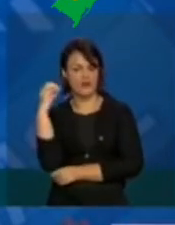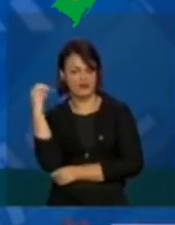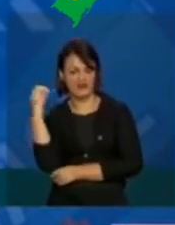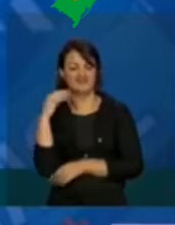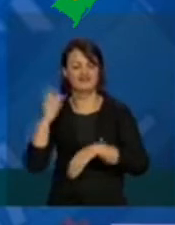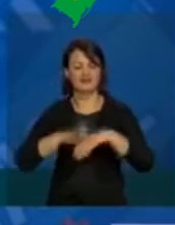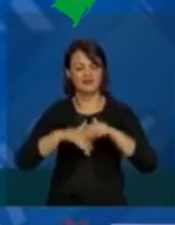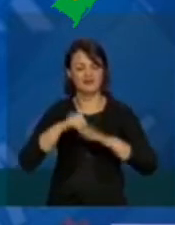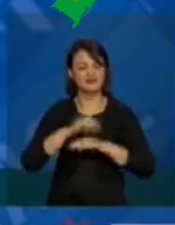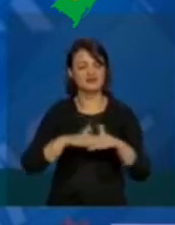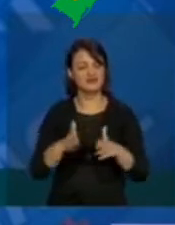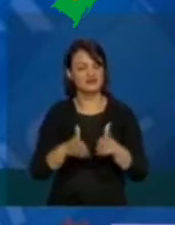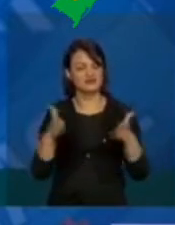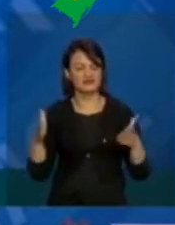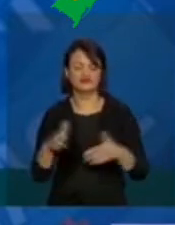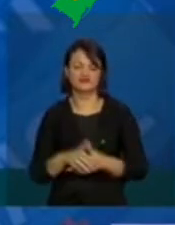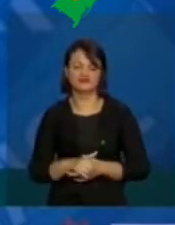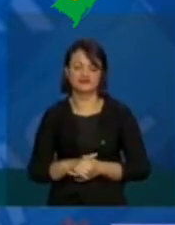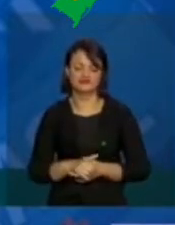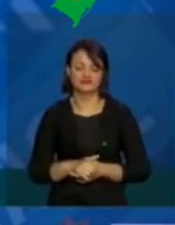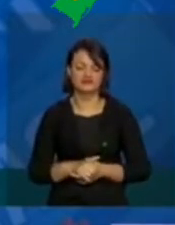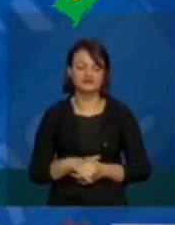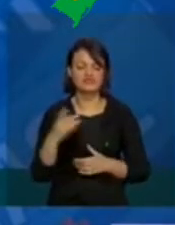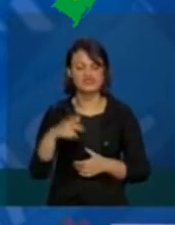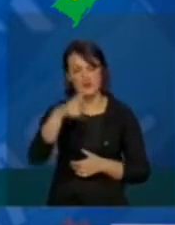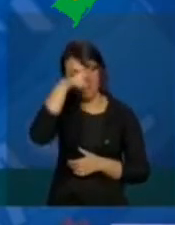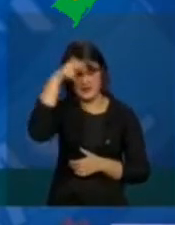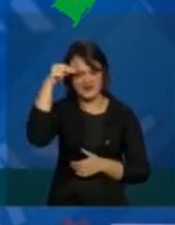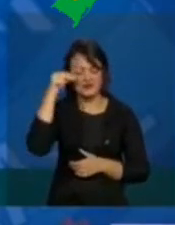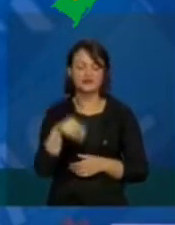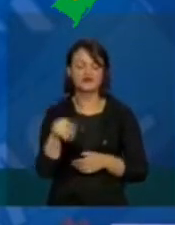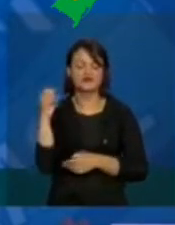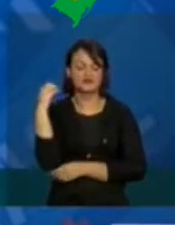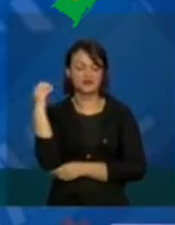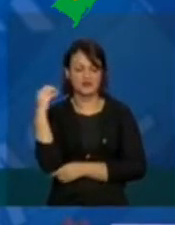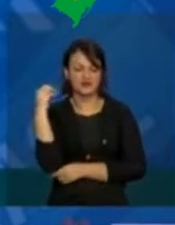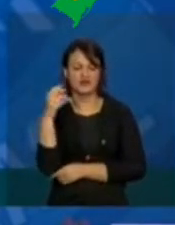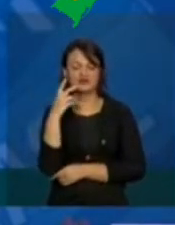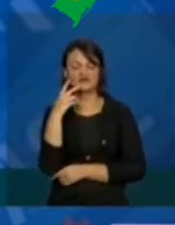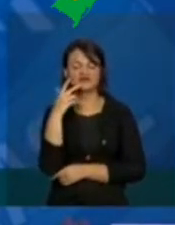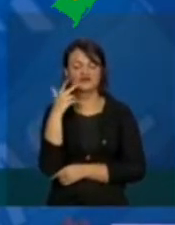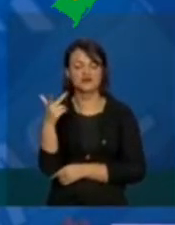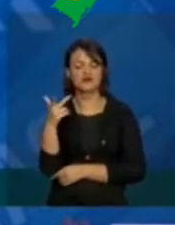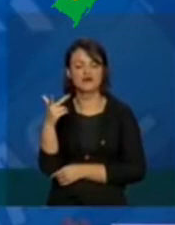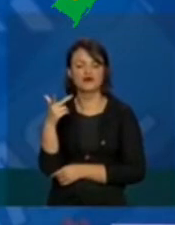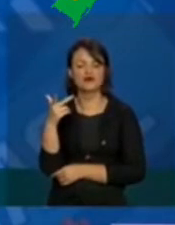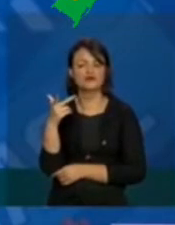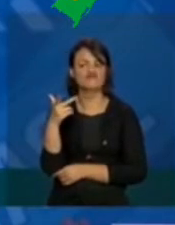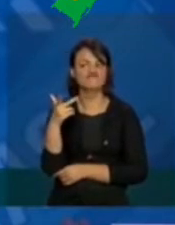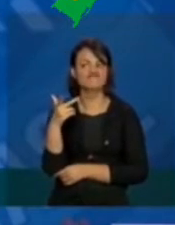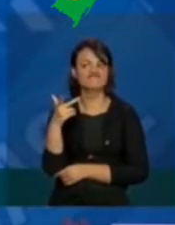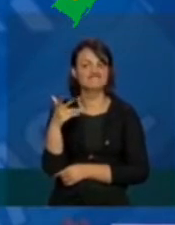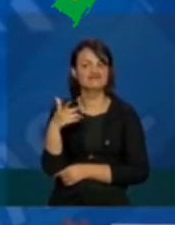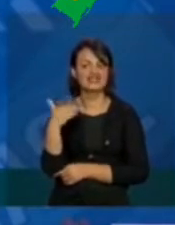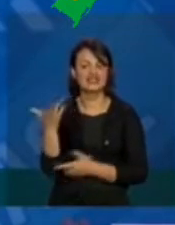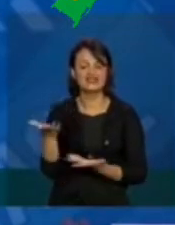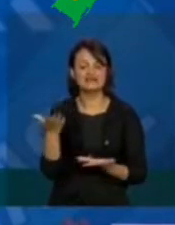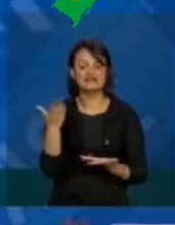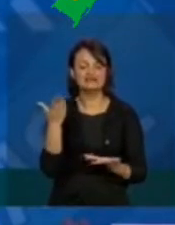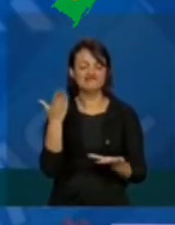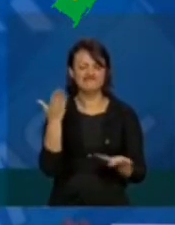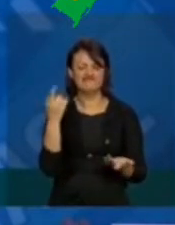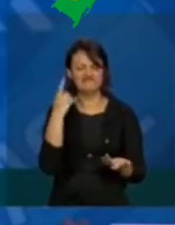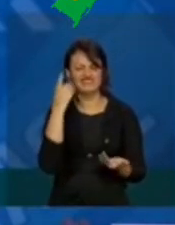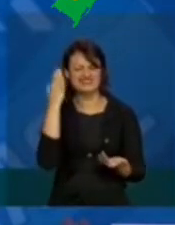Então, houve, de parte da Prefeitura de Porto Alegre, uma reação porque não entende, e com